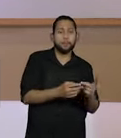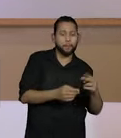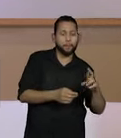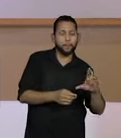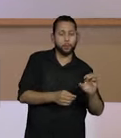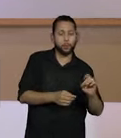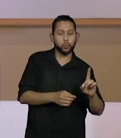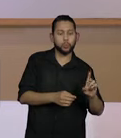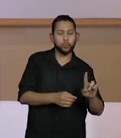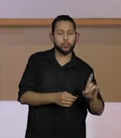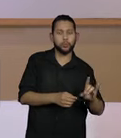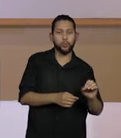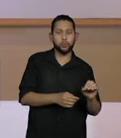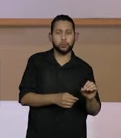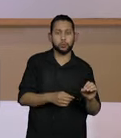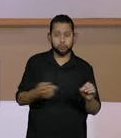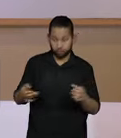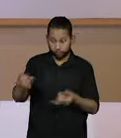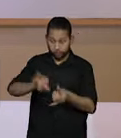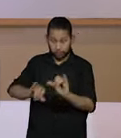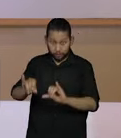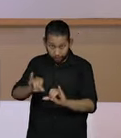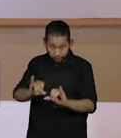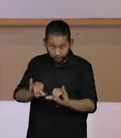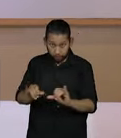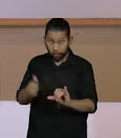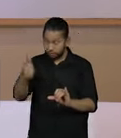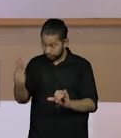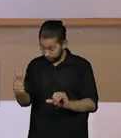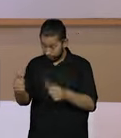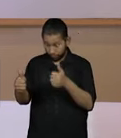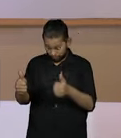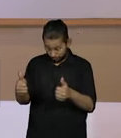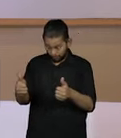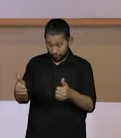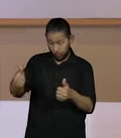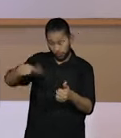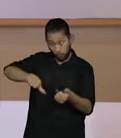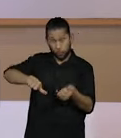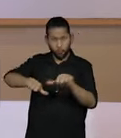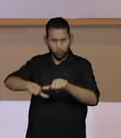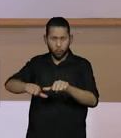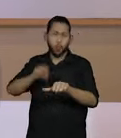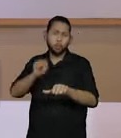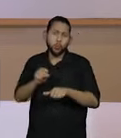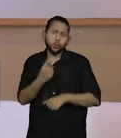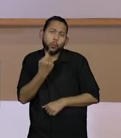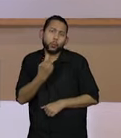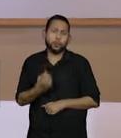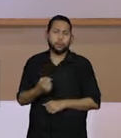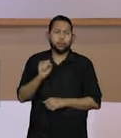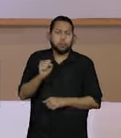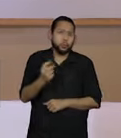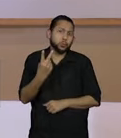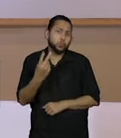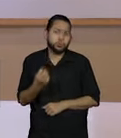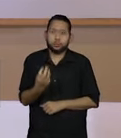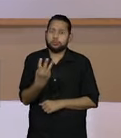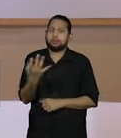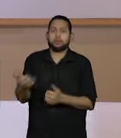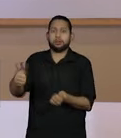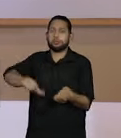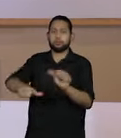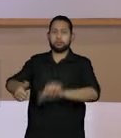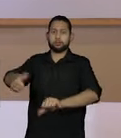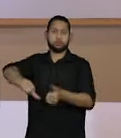a gente coloca antes e o que saiu como produto depois. Um exemplo do nosso dia a dia, a gente